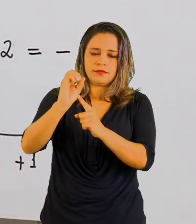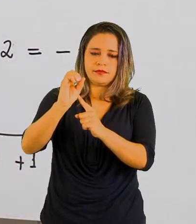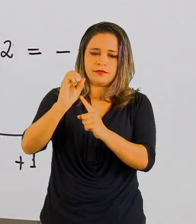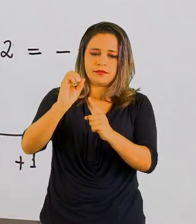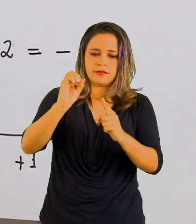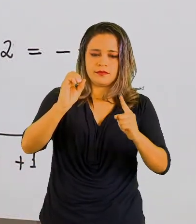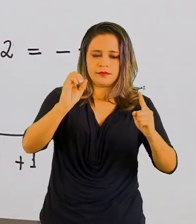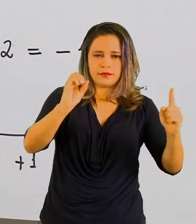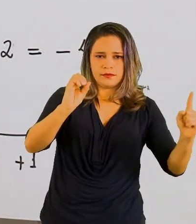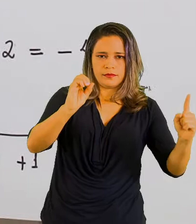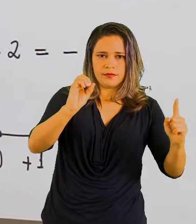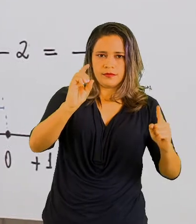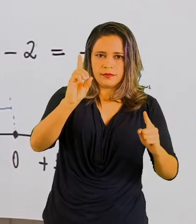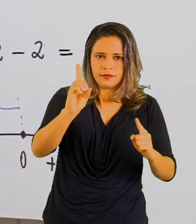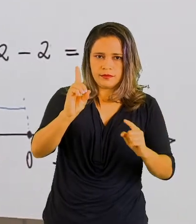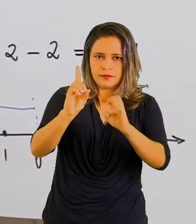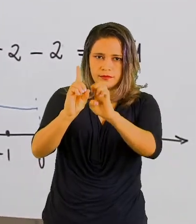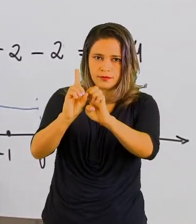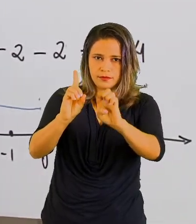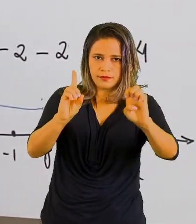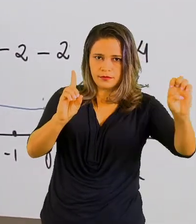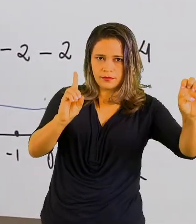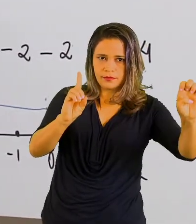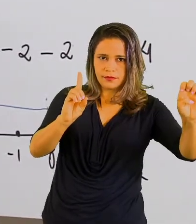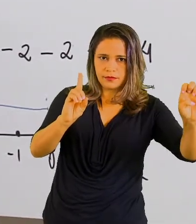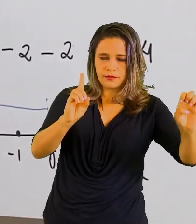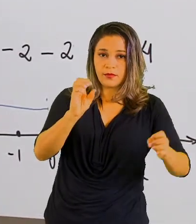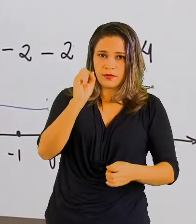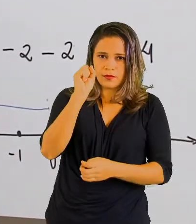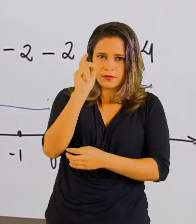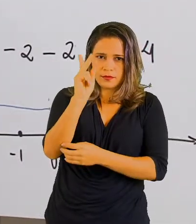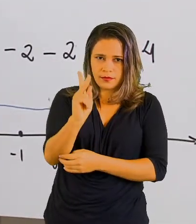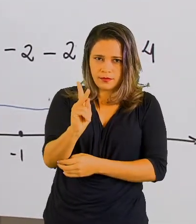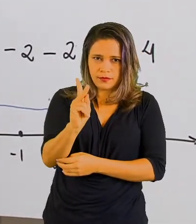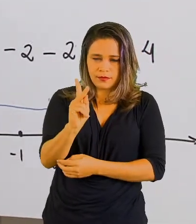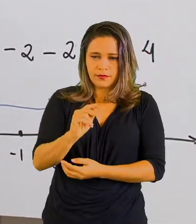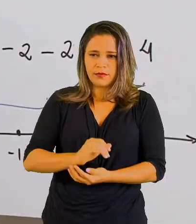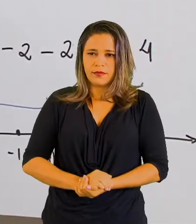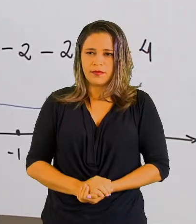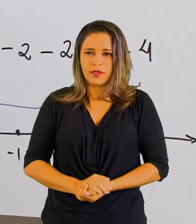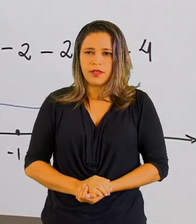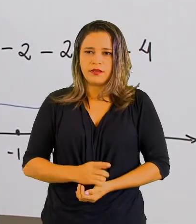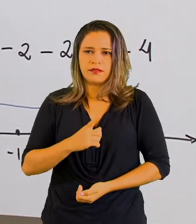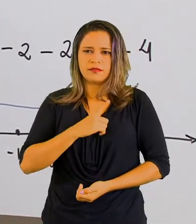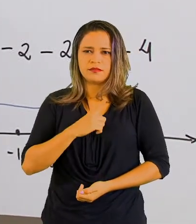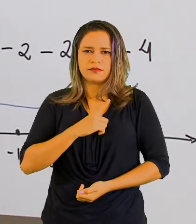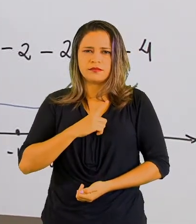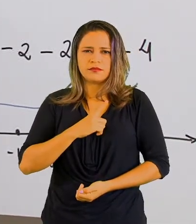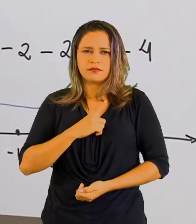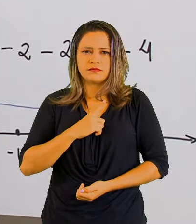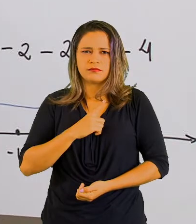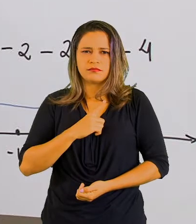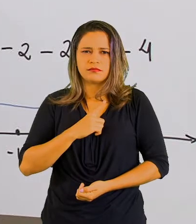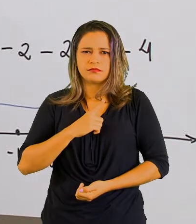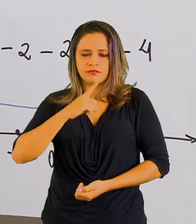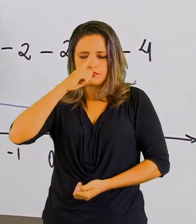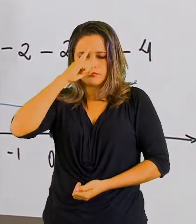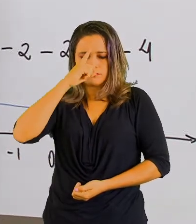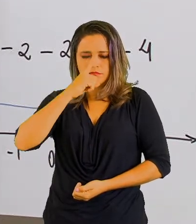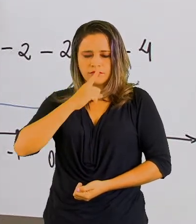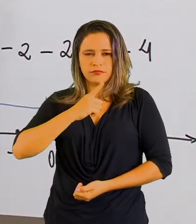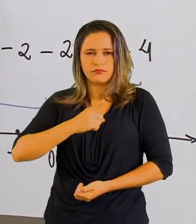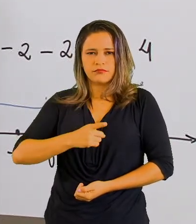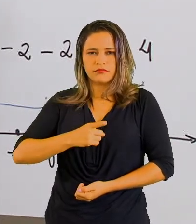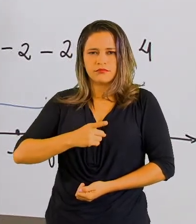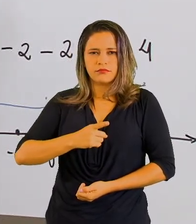esquerda. Ok? Agora, o que eu tenho aqui é um comando que me manda dar